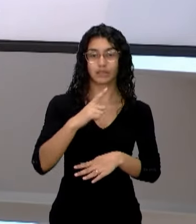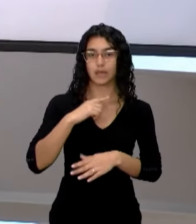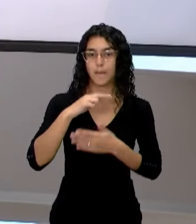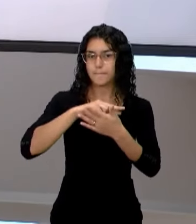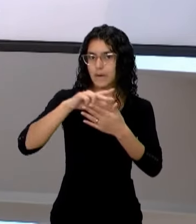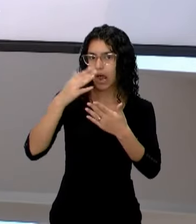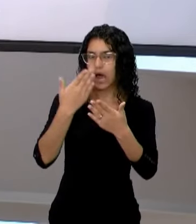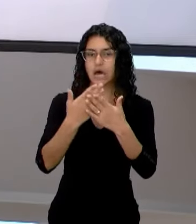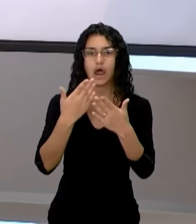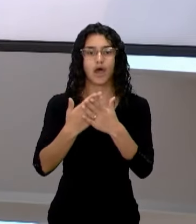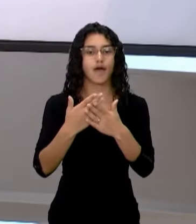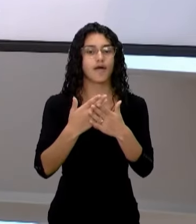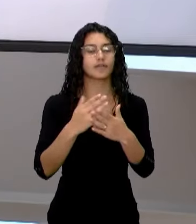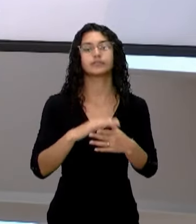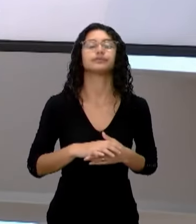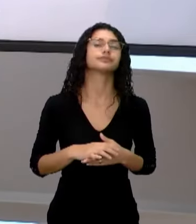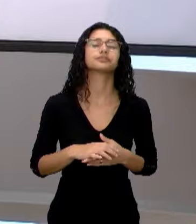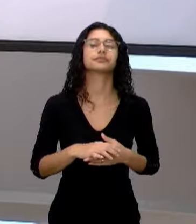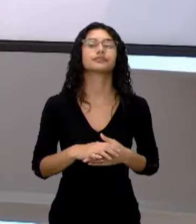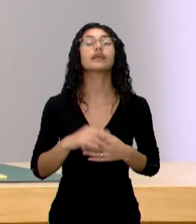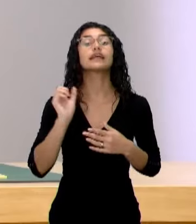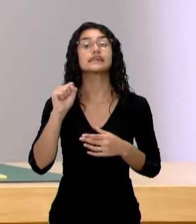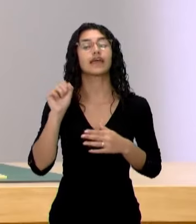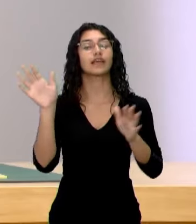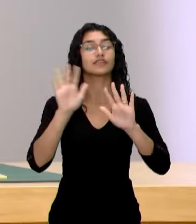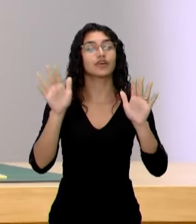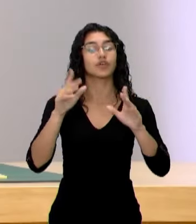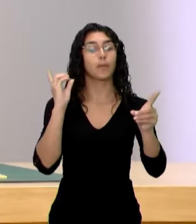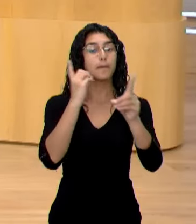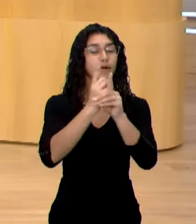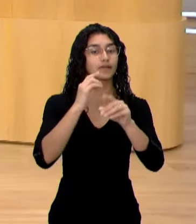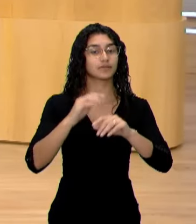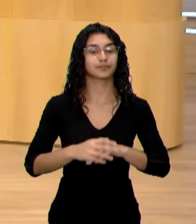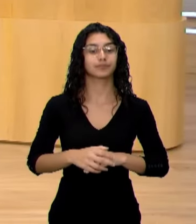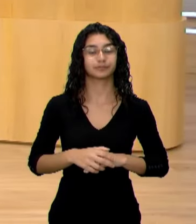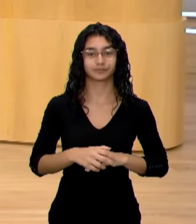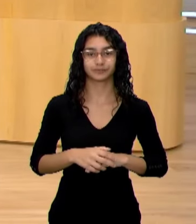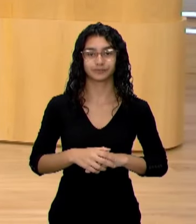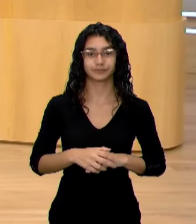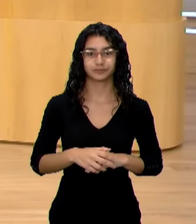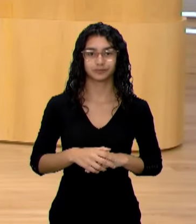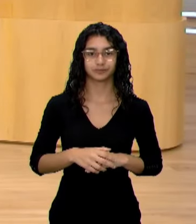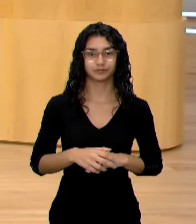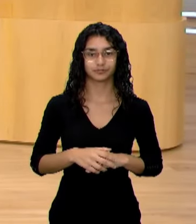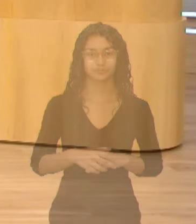dessas aulinhas aí, a gente vai fazer mais algumas, certo, Tony? É isso daí. Tchau, tchau. Até a próxima. Até a próxima.